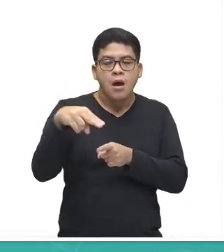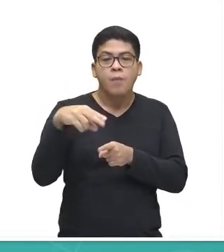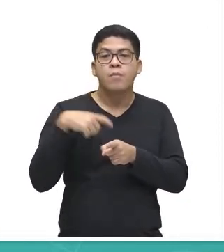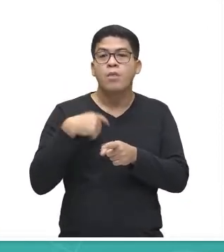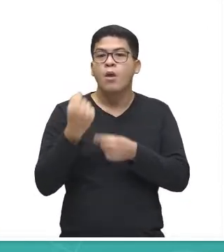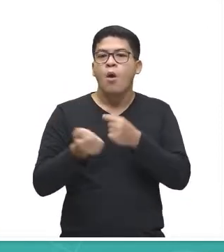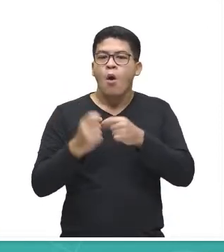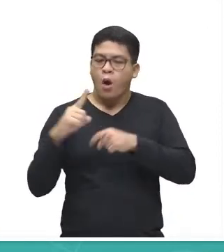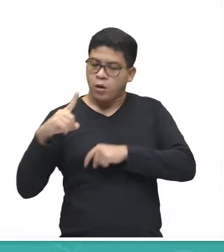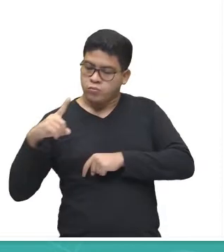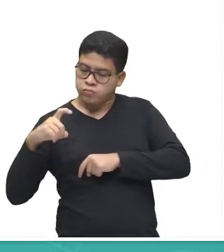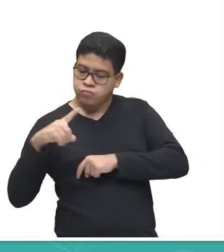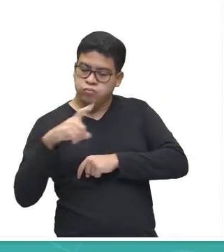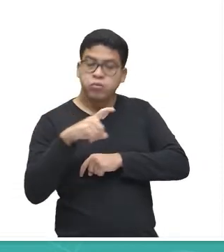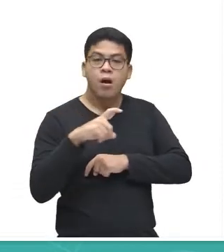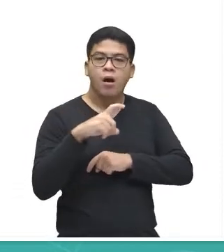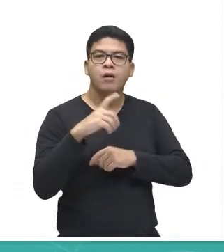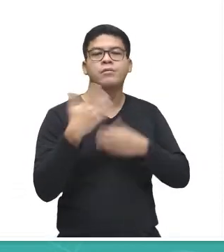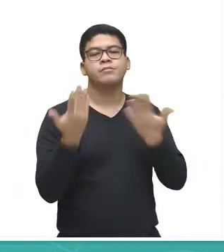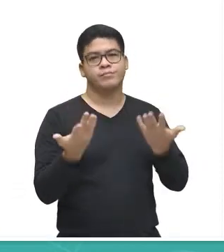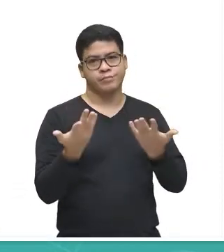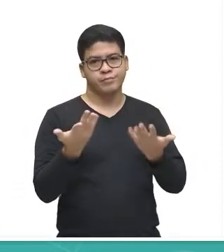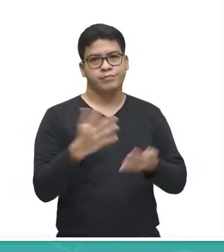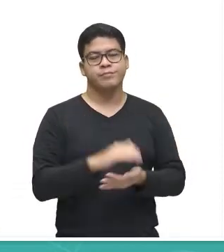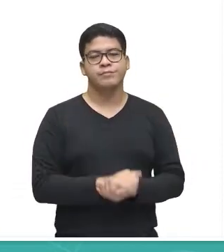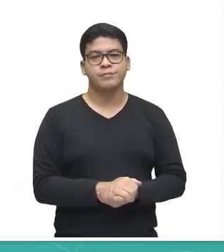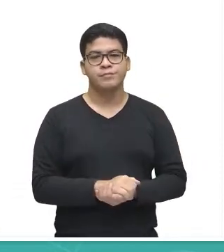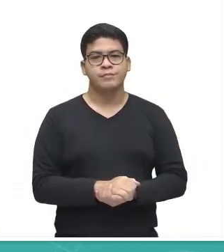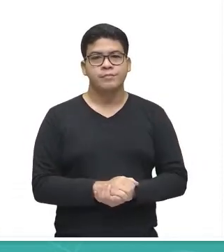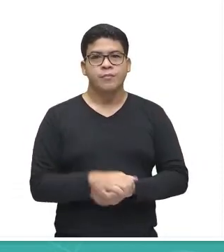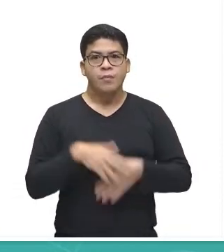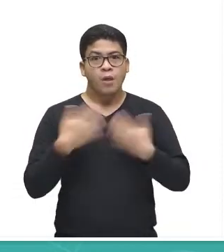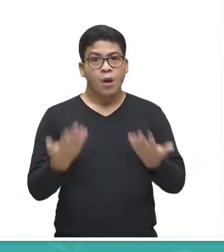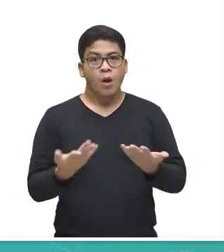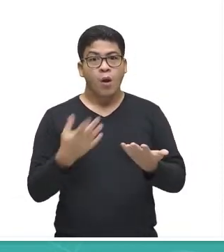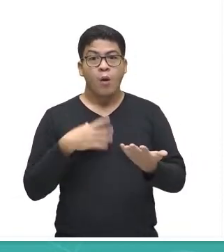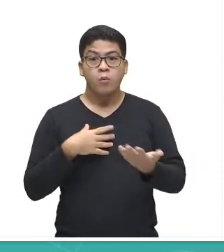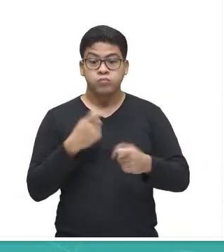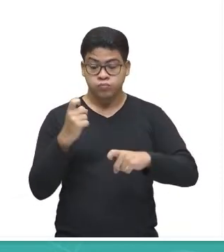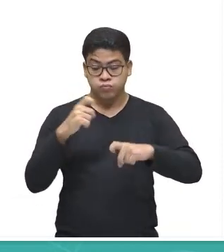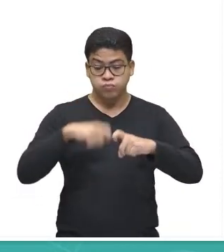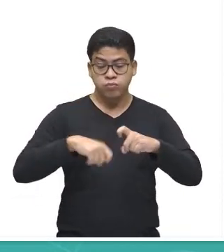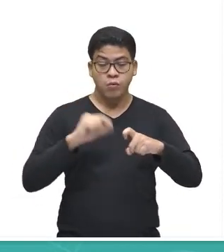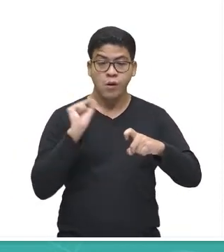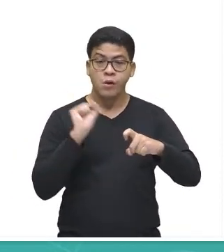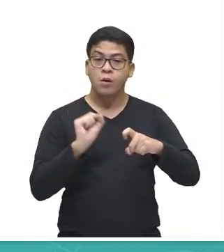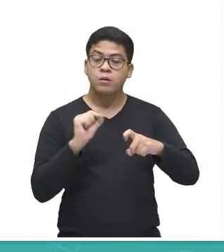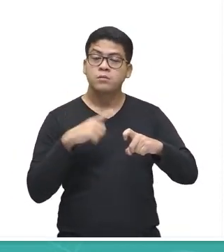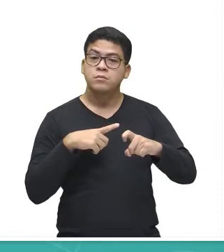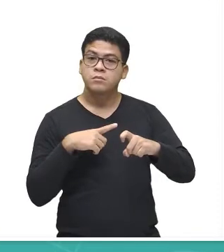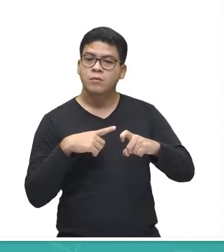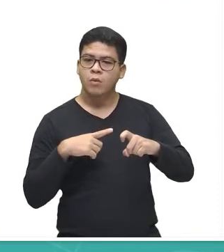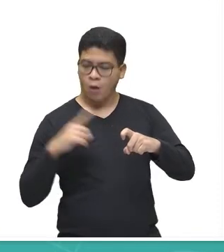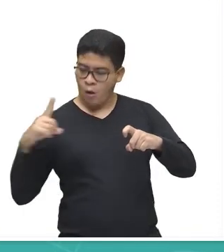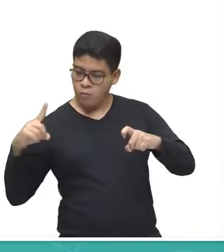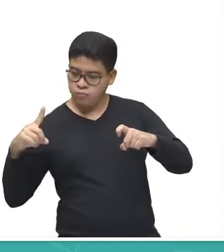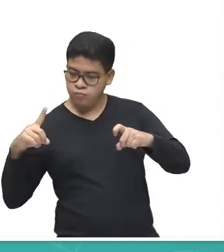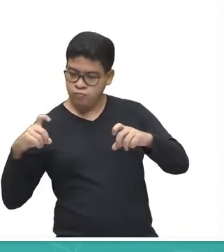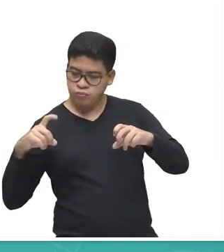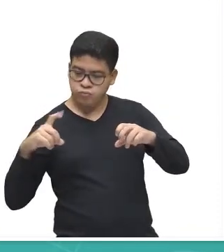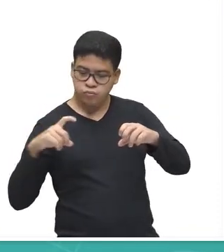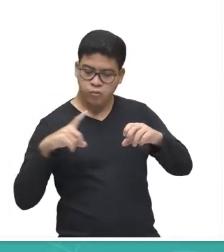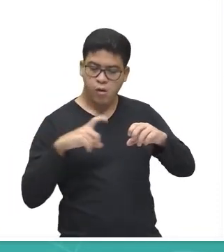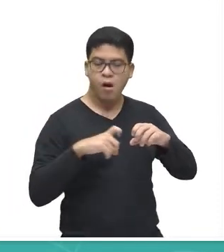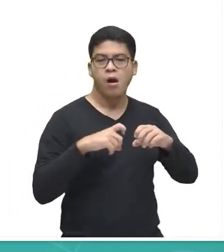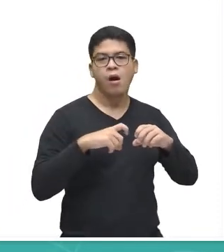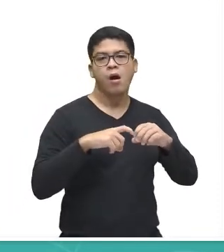espermatozoide, que, né, quando acontece uma relação sexual, ele se